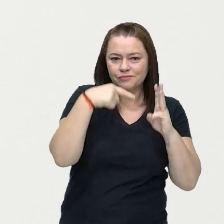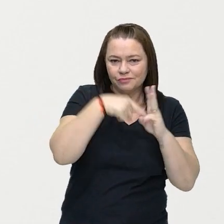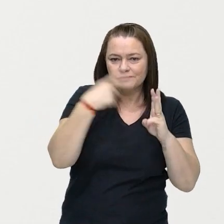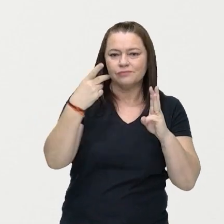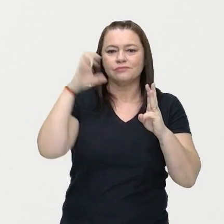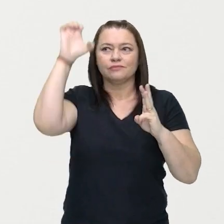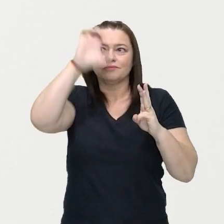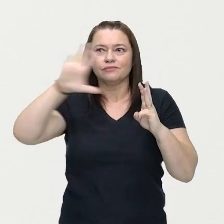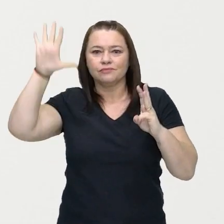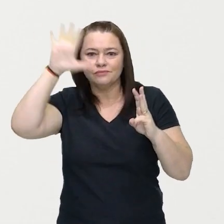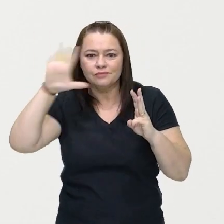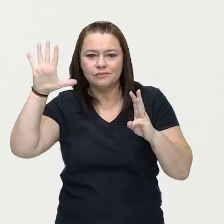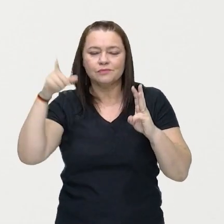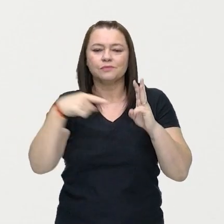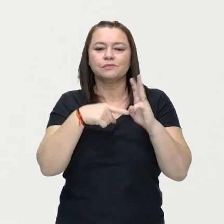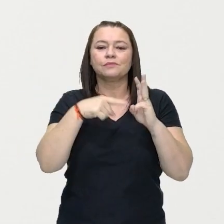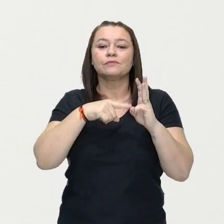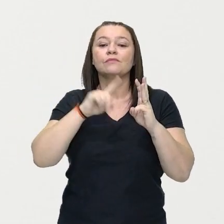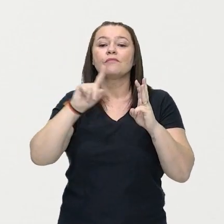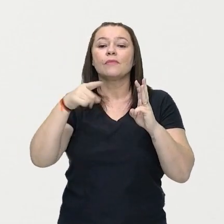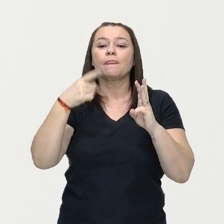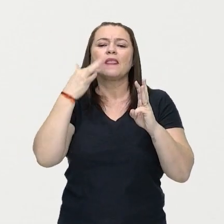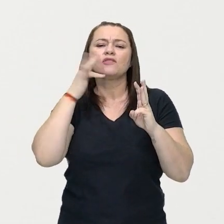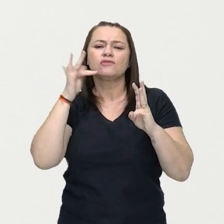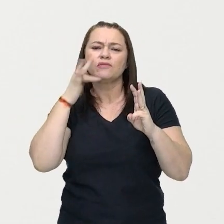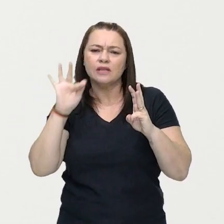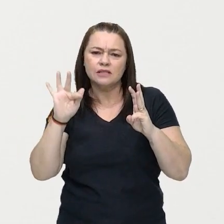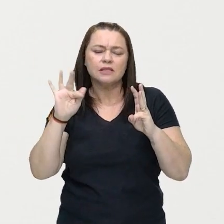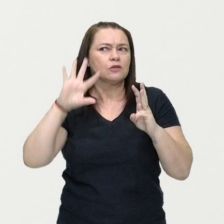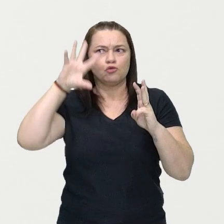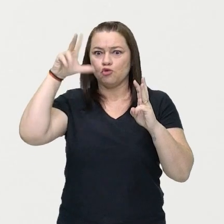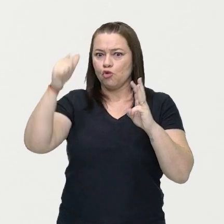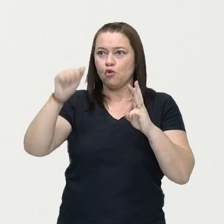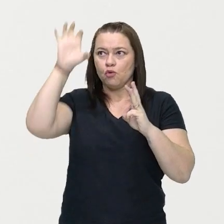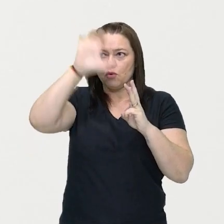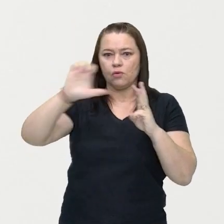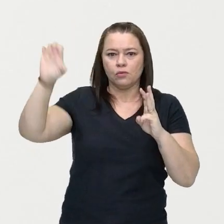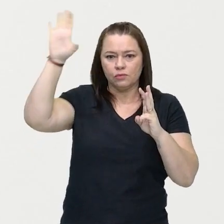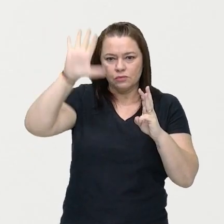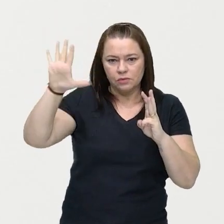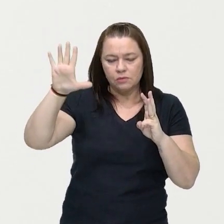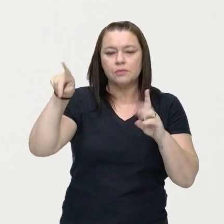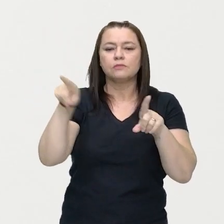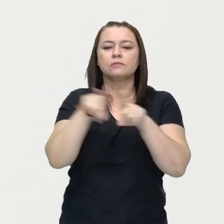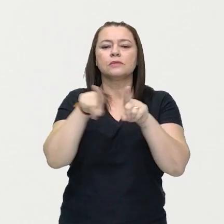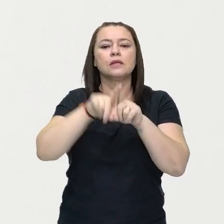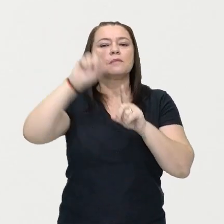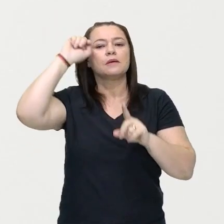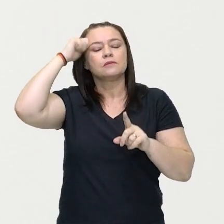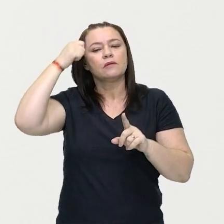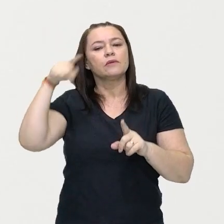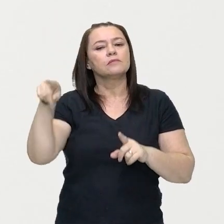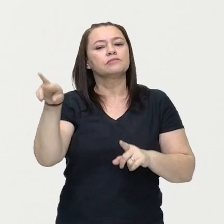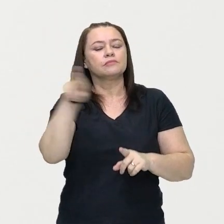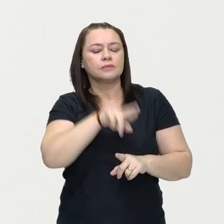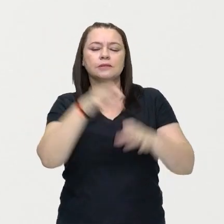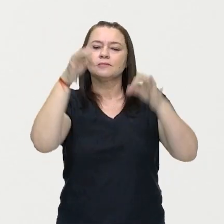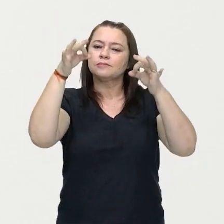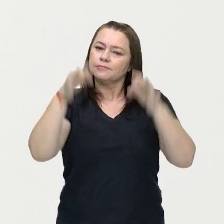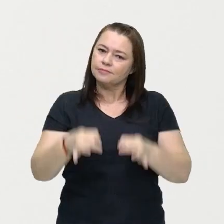como portugueses, depois franceses, enfim. Todos os europeus e os africanos. Essa é a resposta